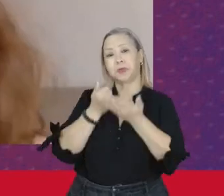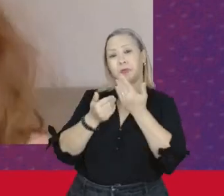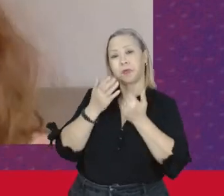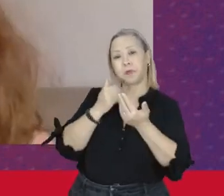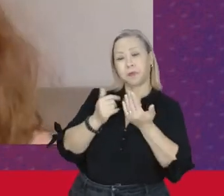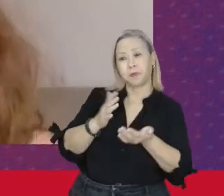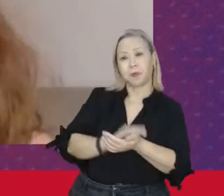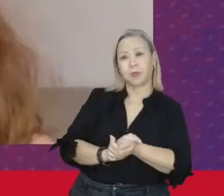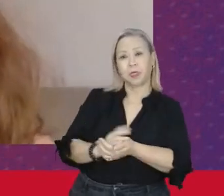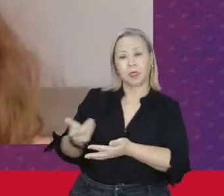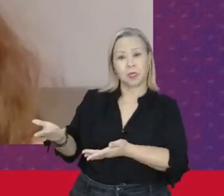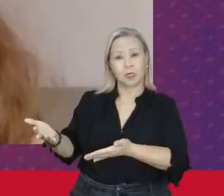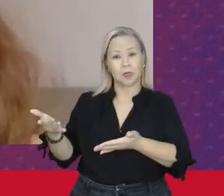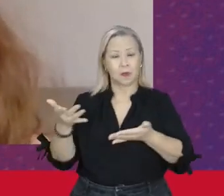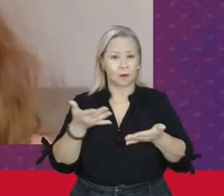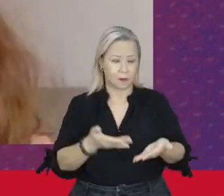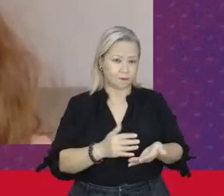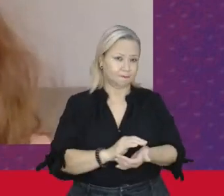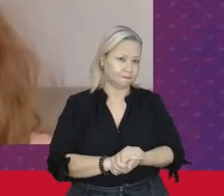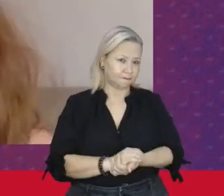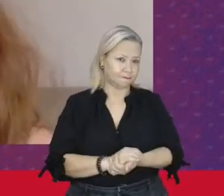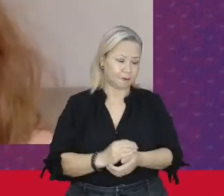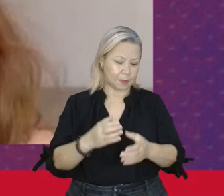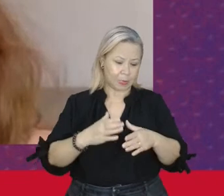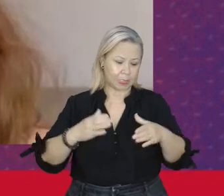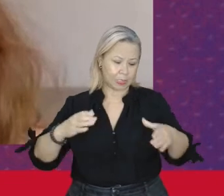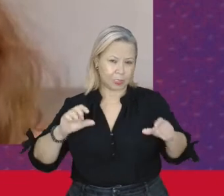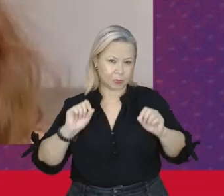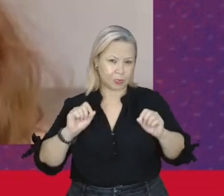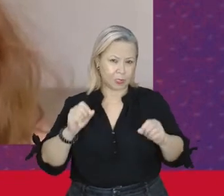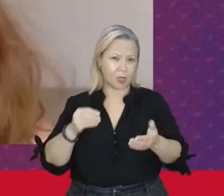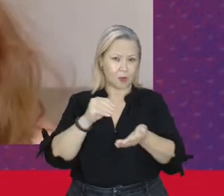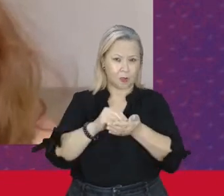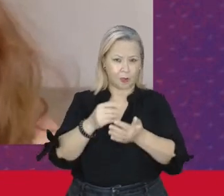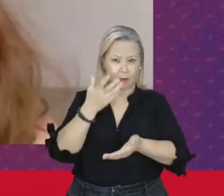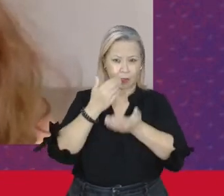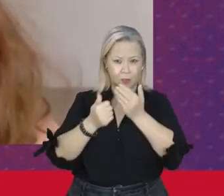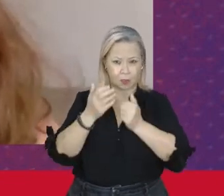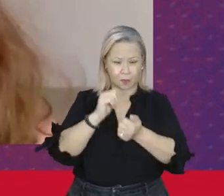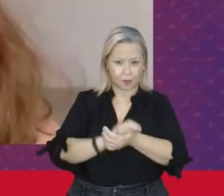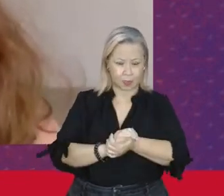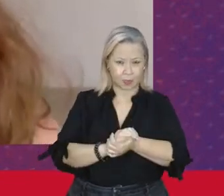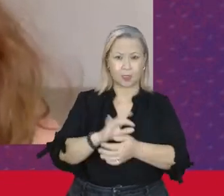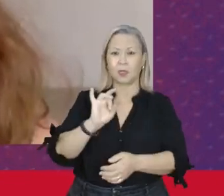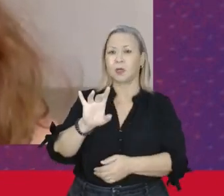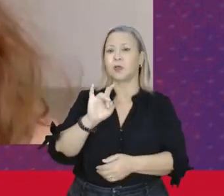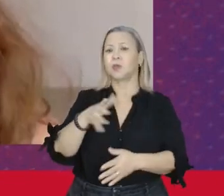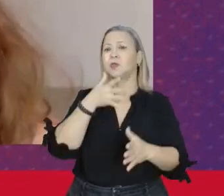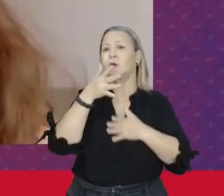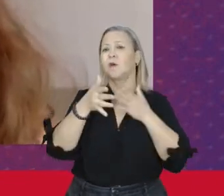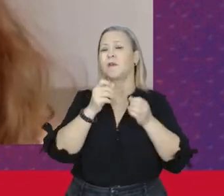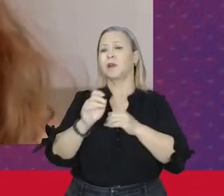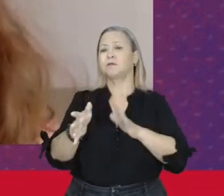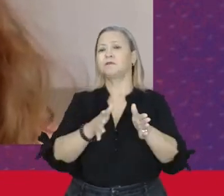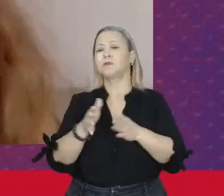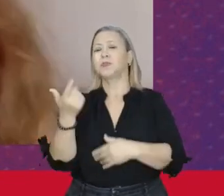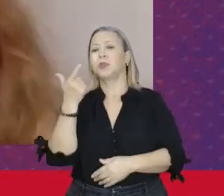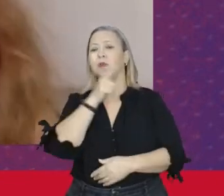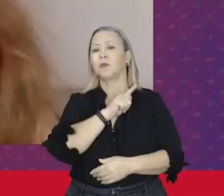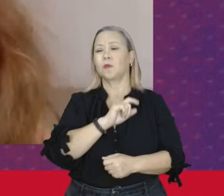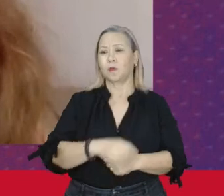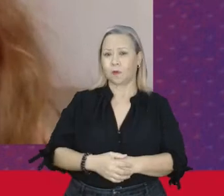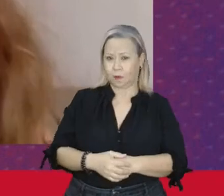quando eu trouxe aqui essa dimensão do deserto alimentar, é para dizer que a gente não está falando só de acesso